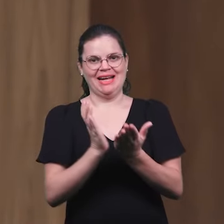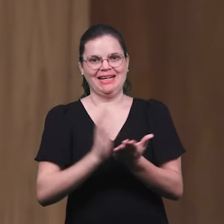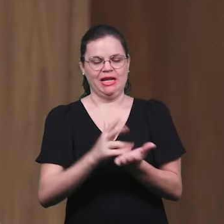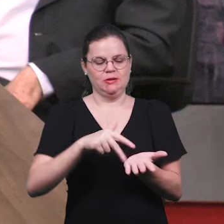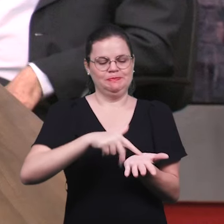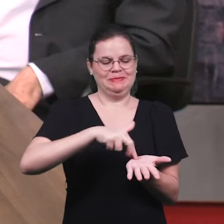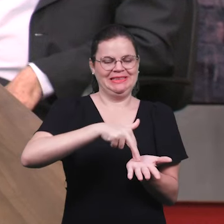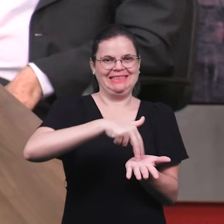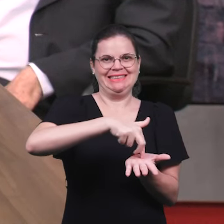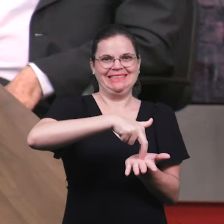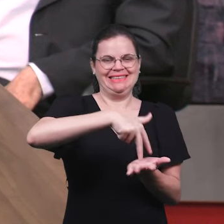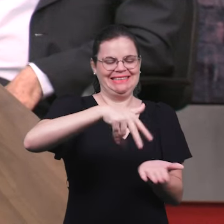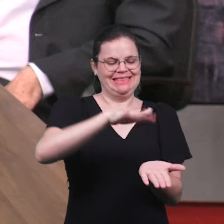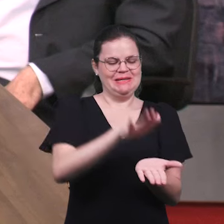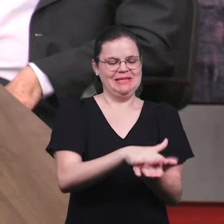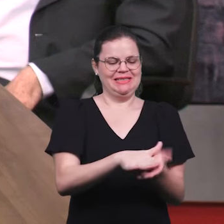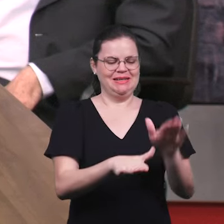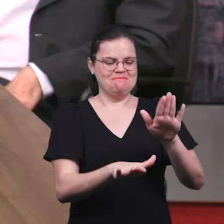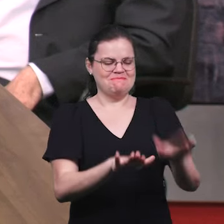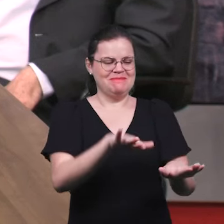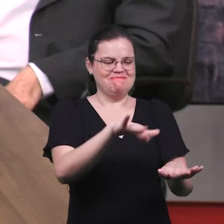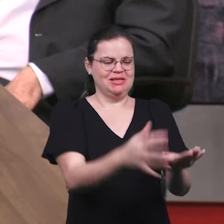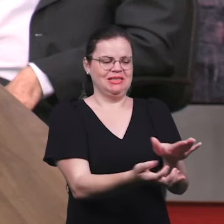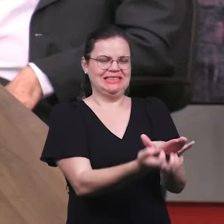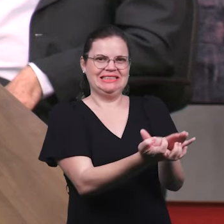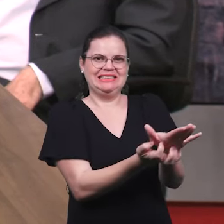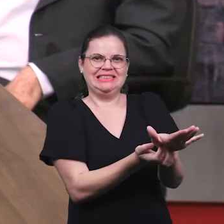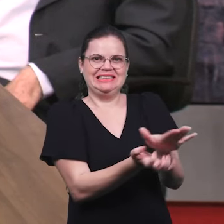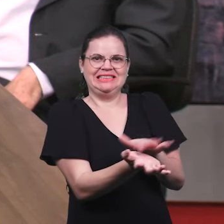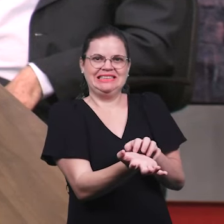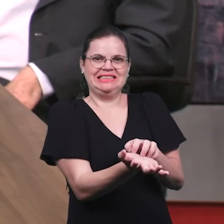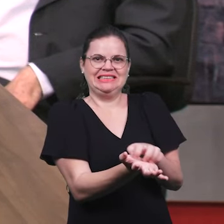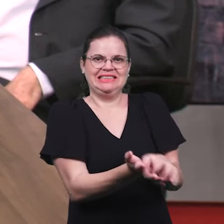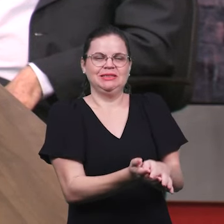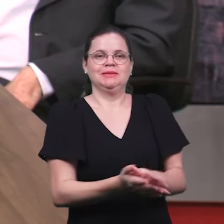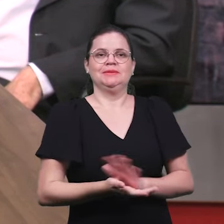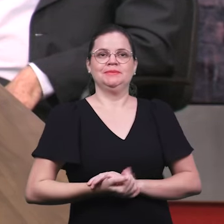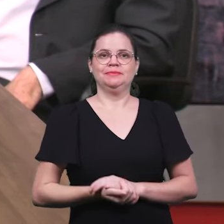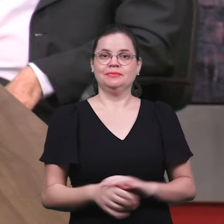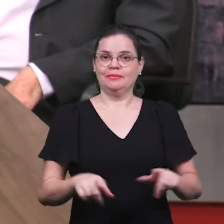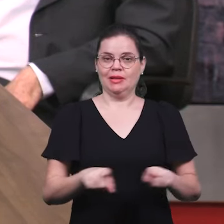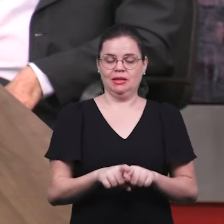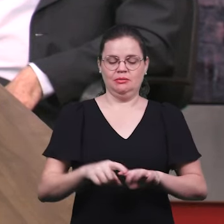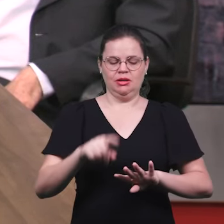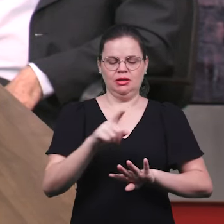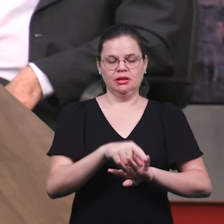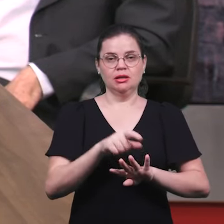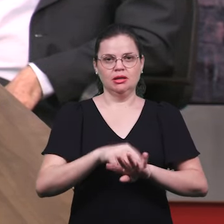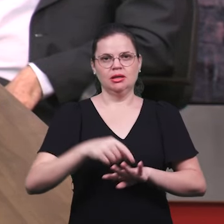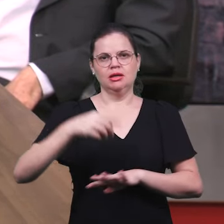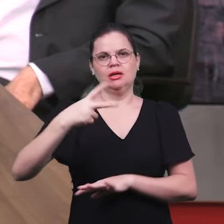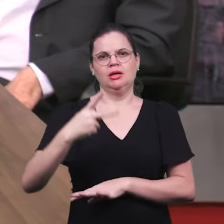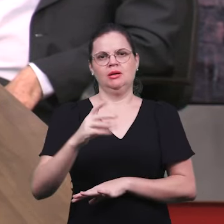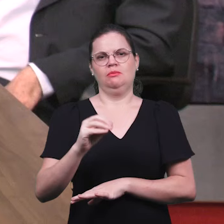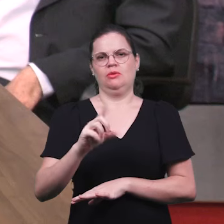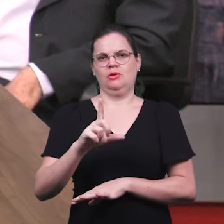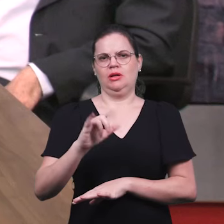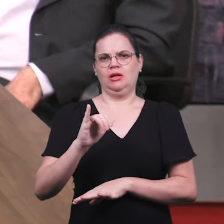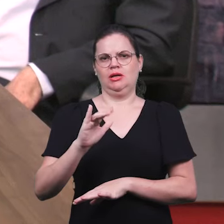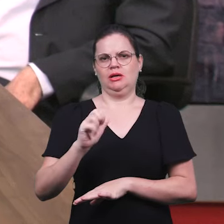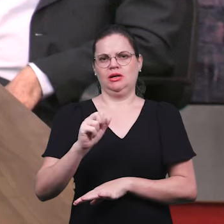vida. Tanto é que no império dele aqui, do Marco Aurélio, o Policarpo também foi morto, né? O Policarpo